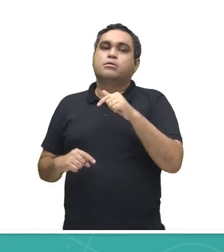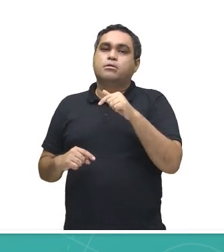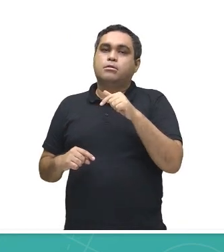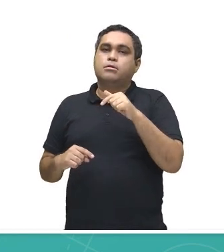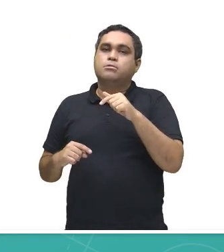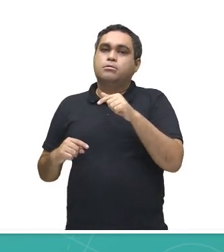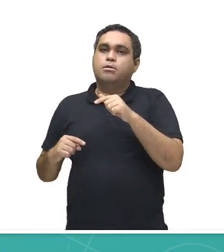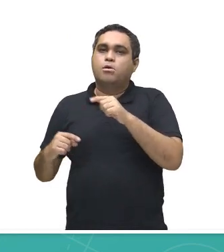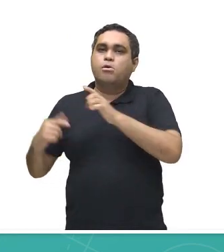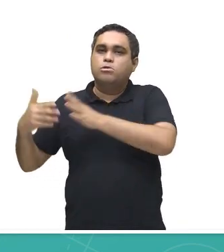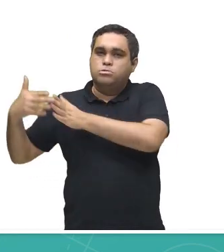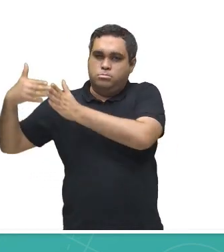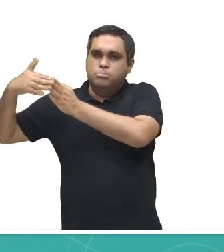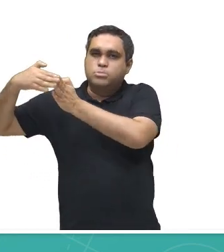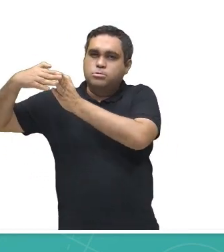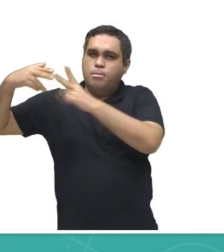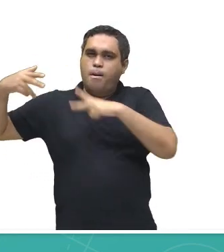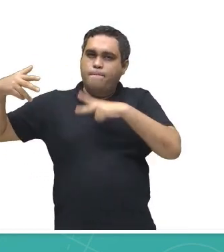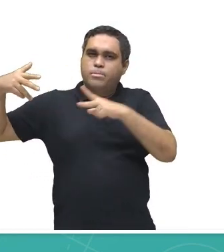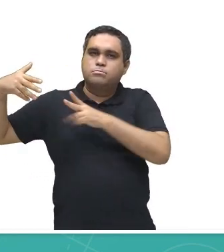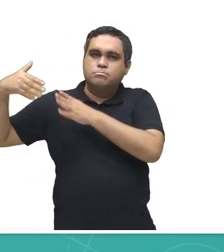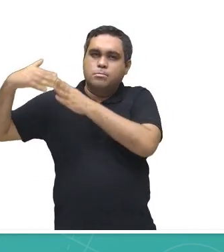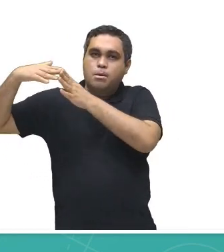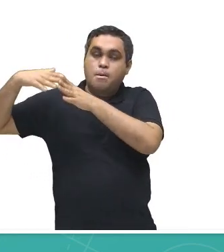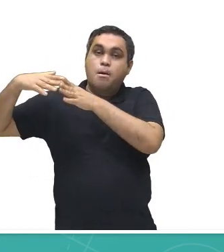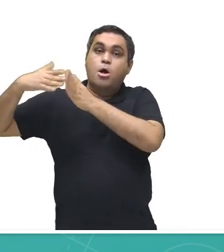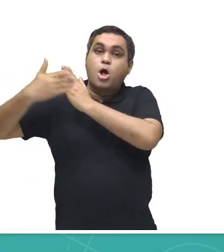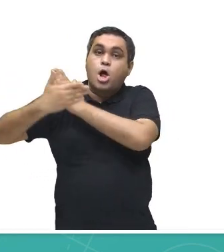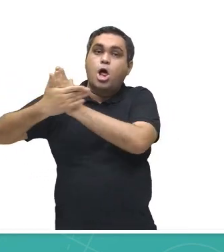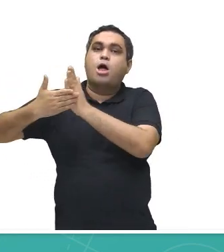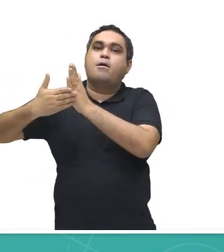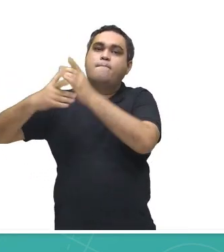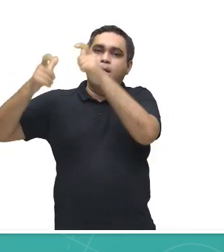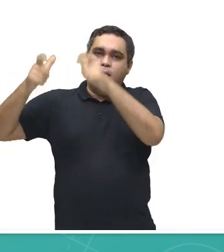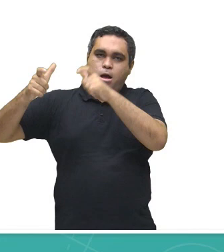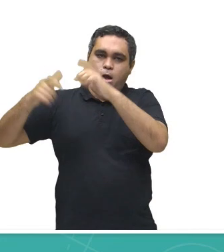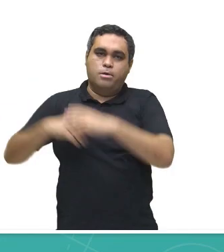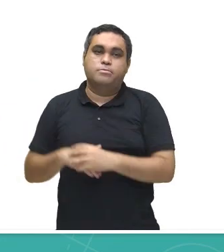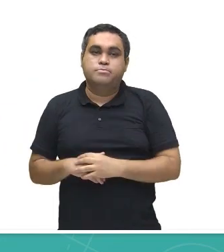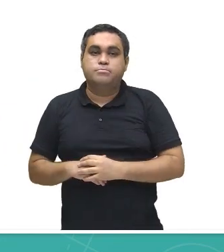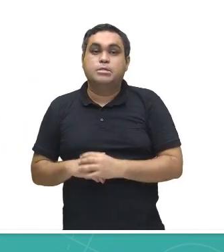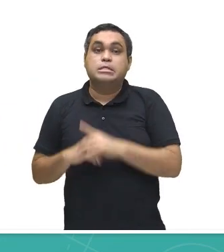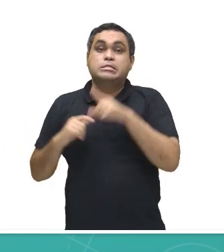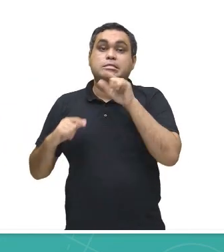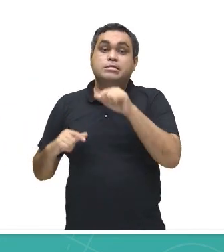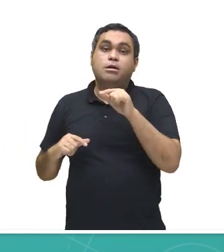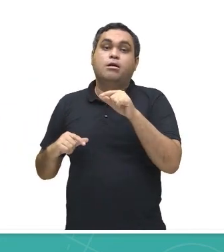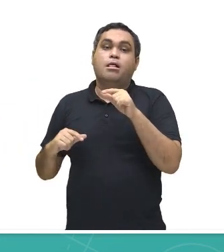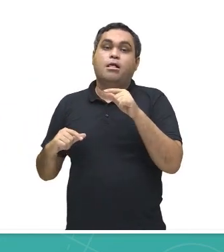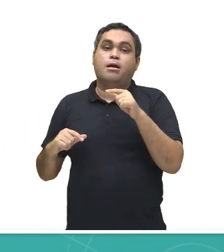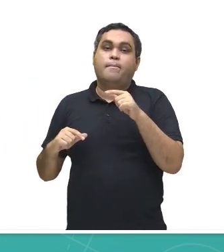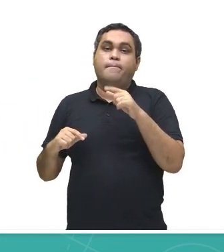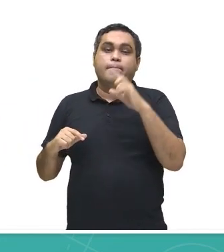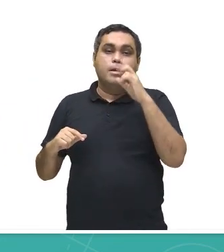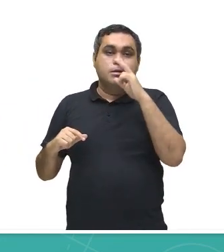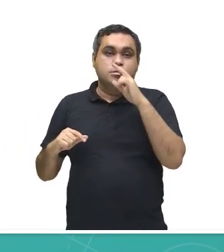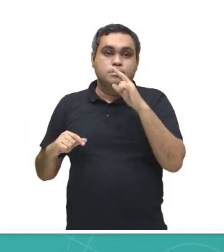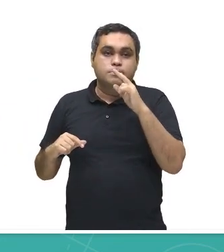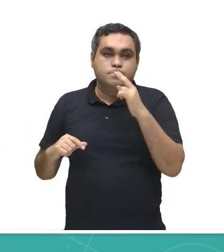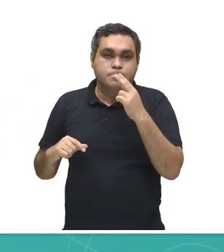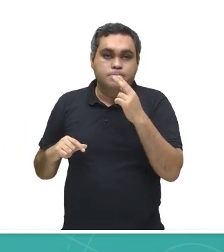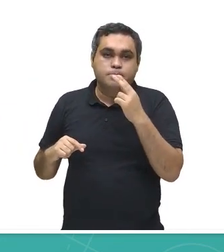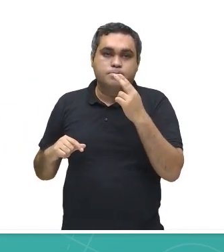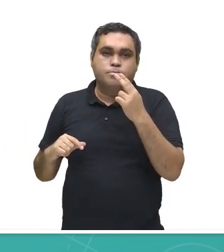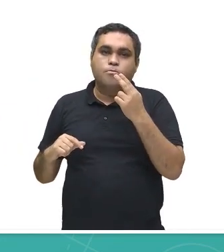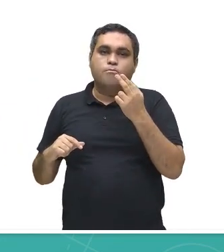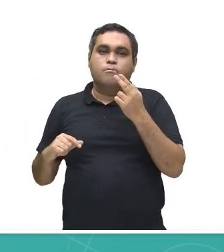de colonização do nosso país, tá? Então, o povoamento ocorreu de forma mais intensa, principalmente, gente, nos